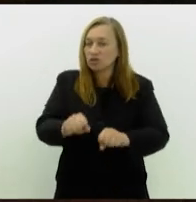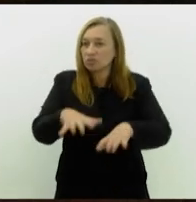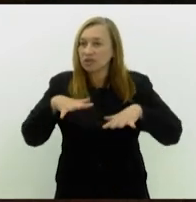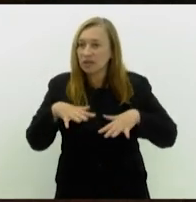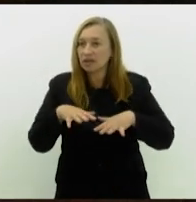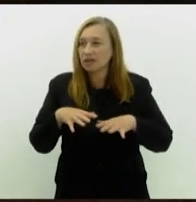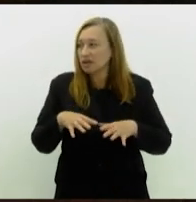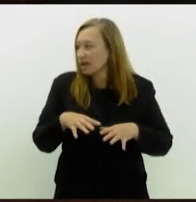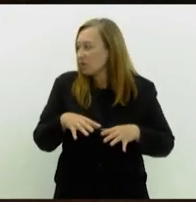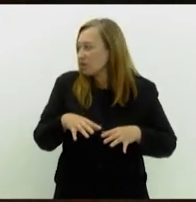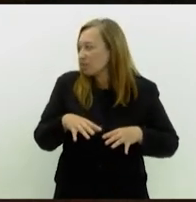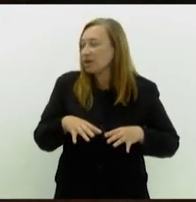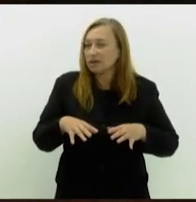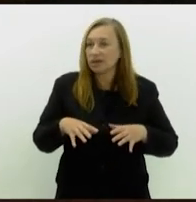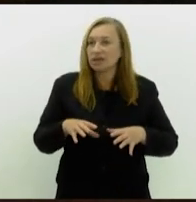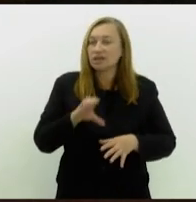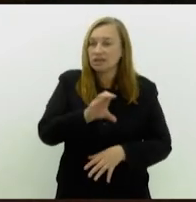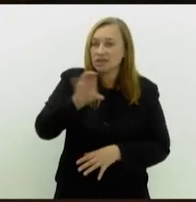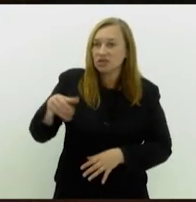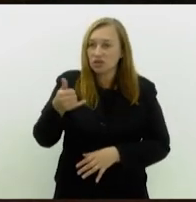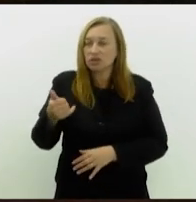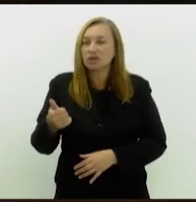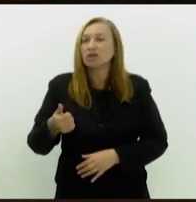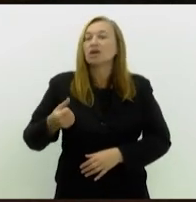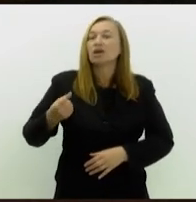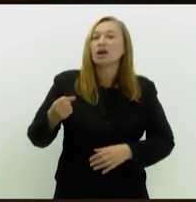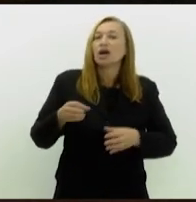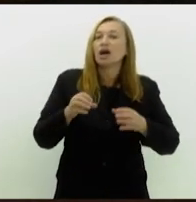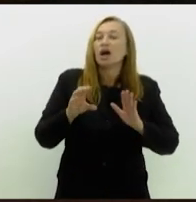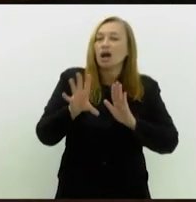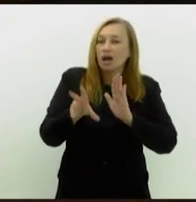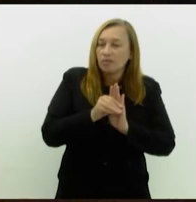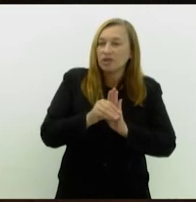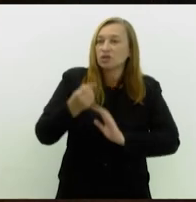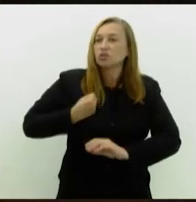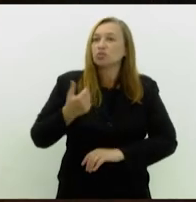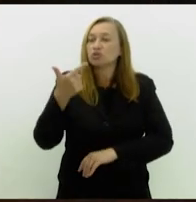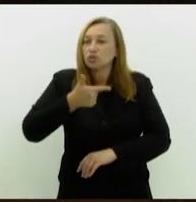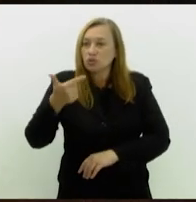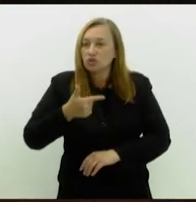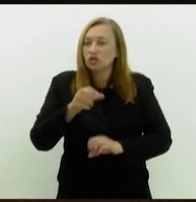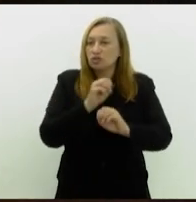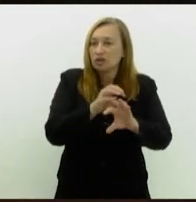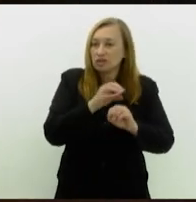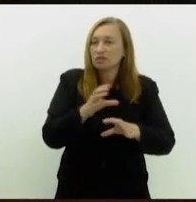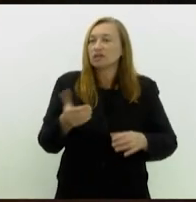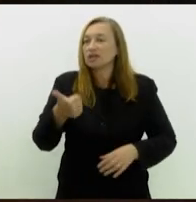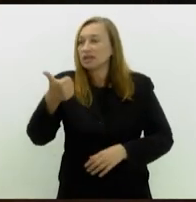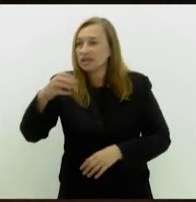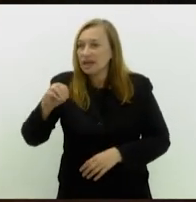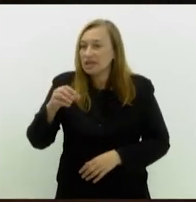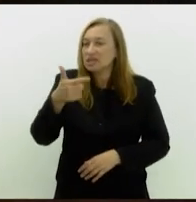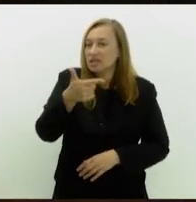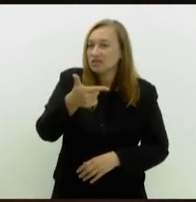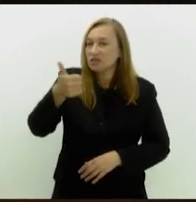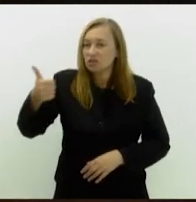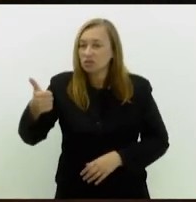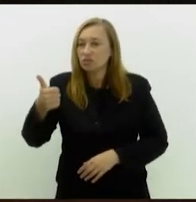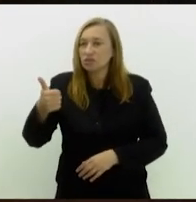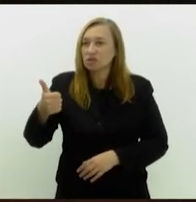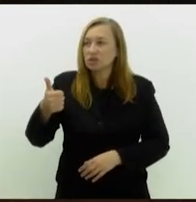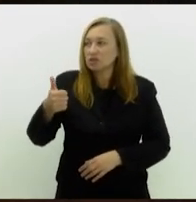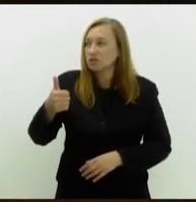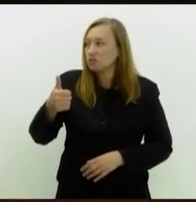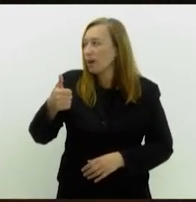da emenda número 1 da ccj a emenda número 2 da comissão de educação e números 10 e 21 de plenário pela aprovação da emenda